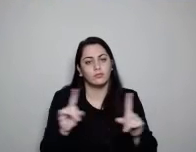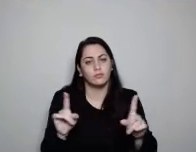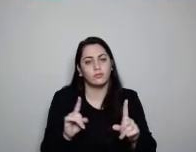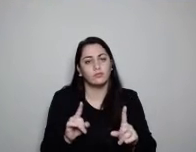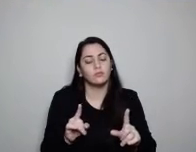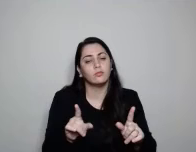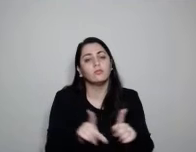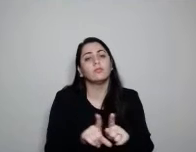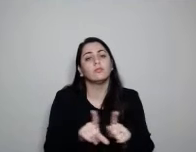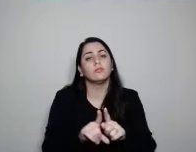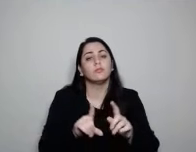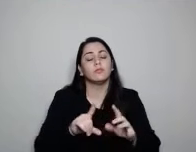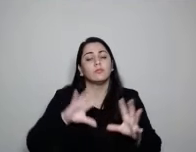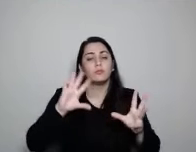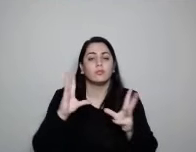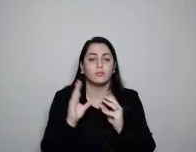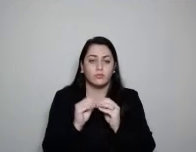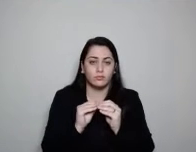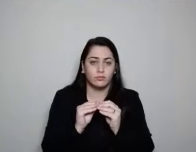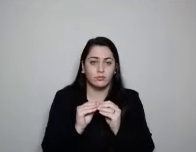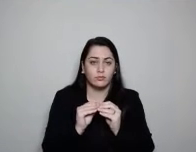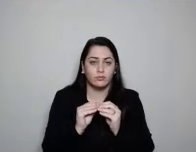presidente, desprovendo,